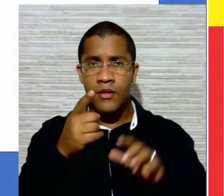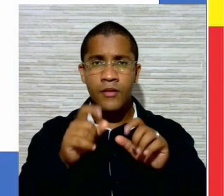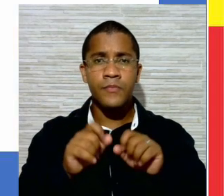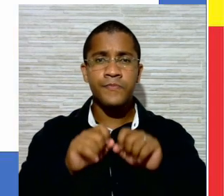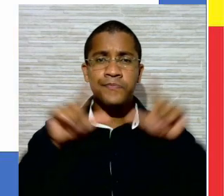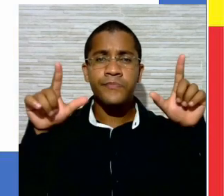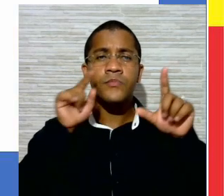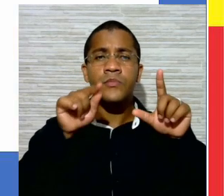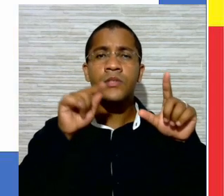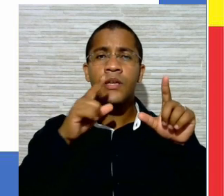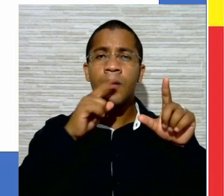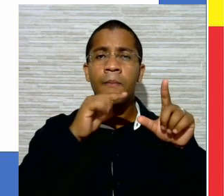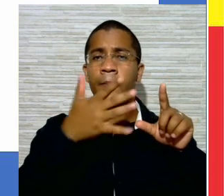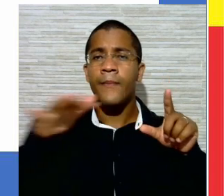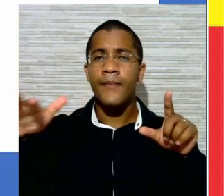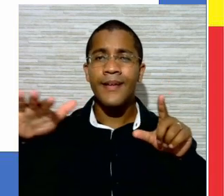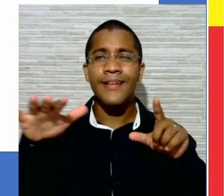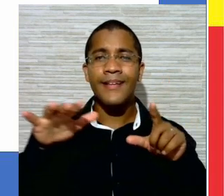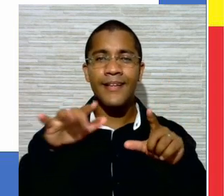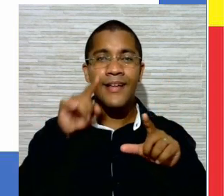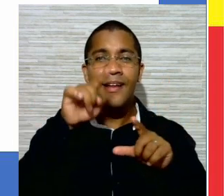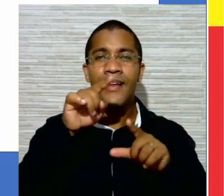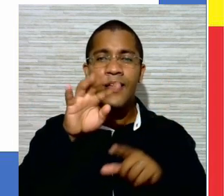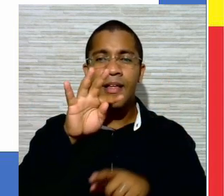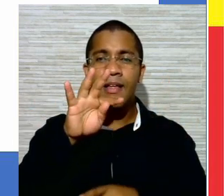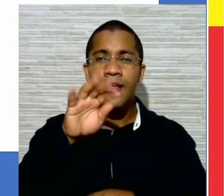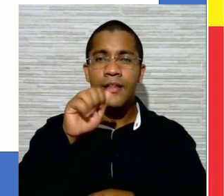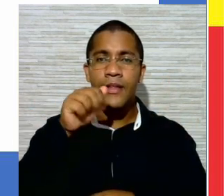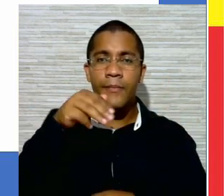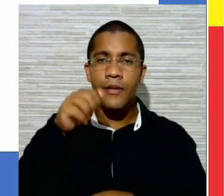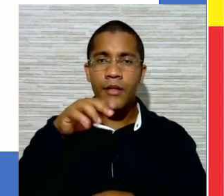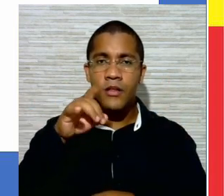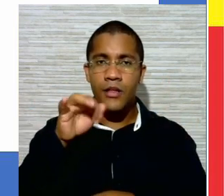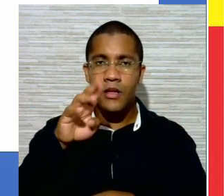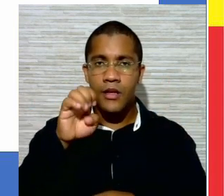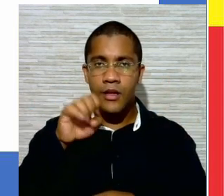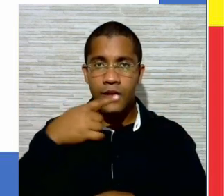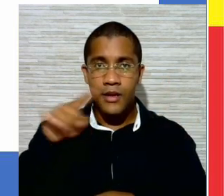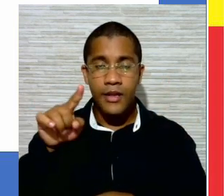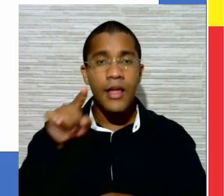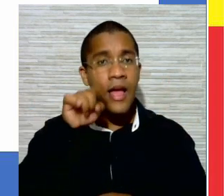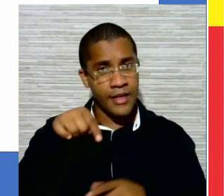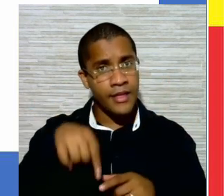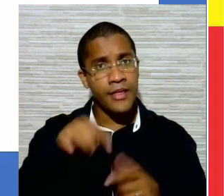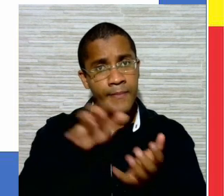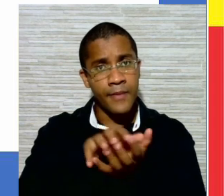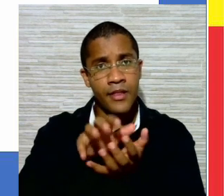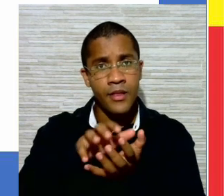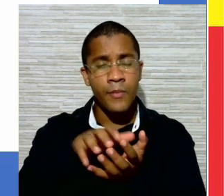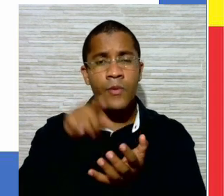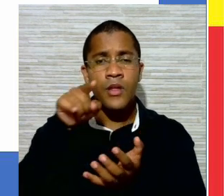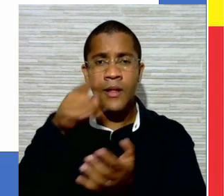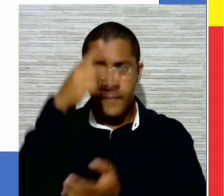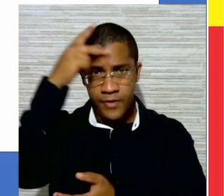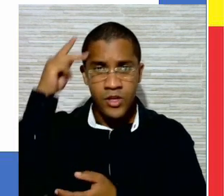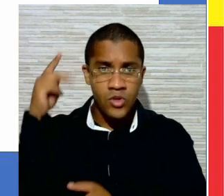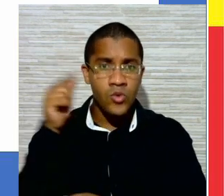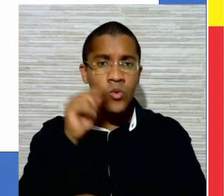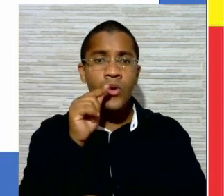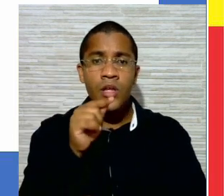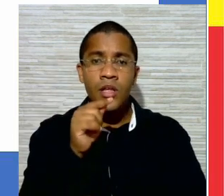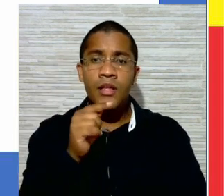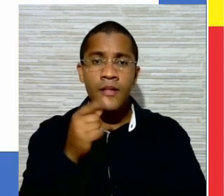aí, tá, gente? A praia de Tamandaré, no estado de Pernambuco. Então você observa que essa imagem aí, existem pessoas